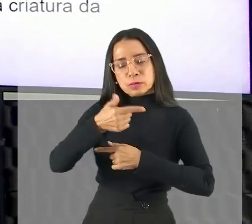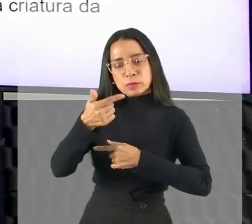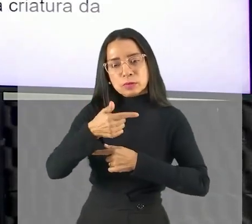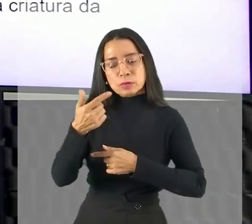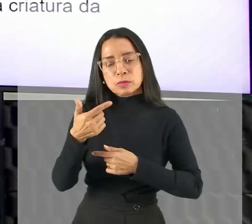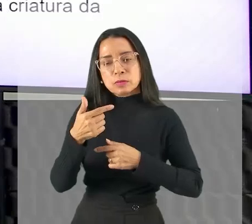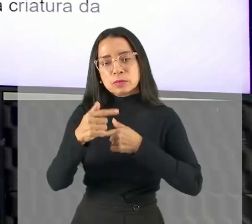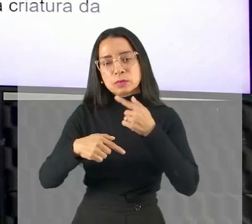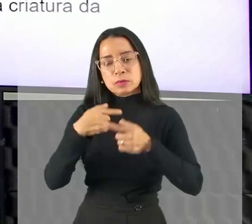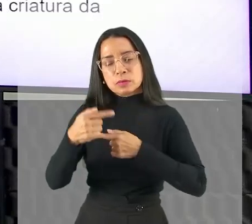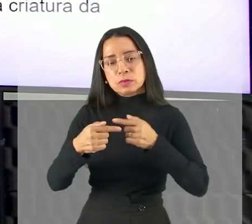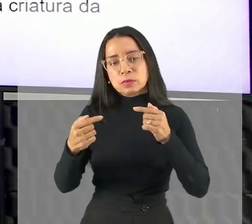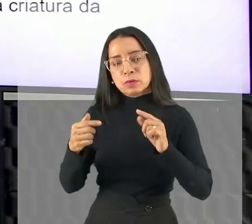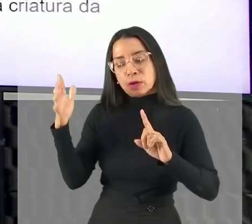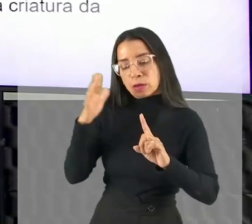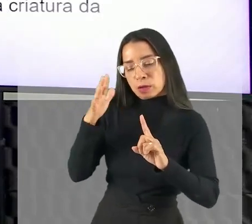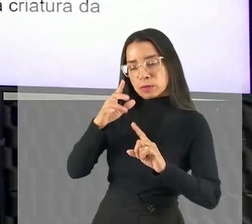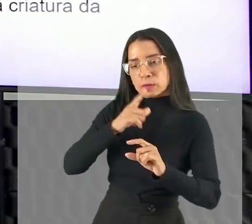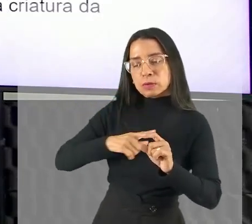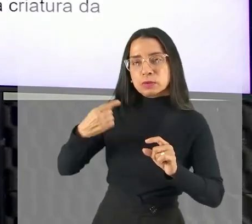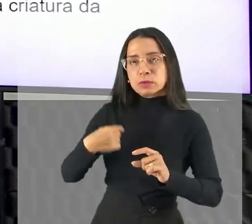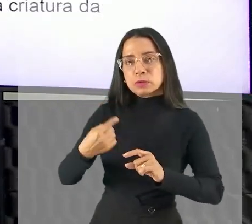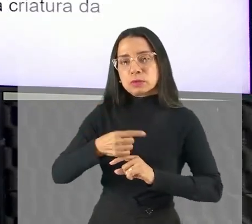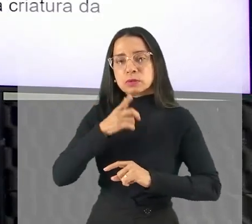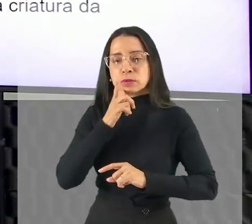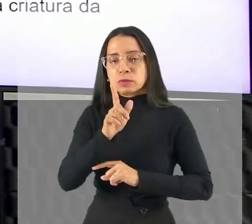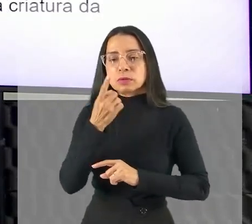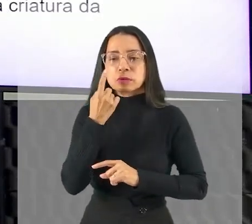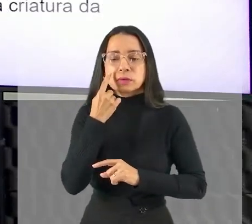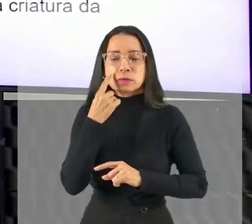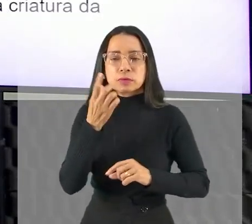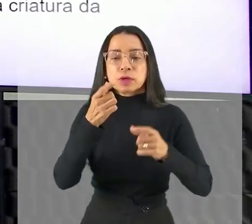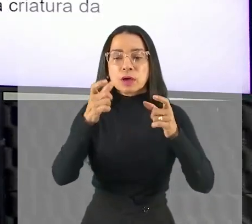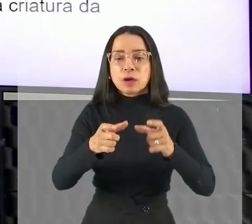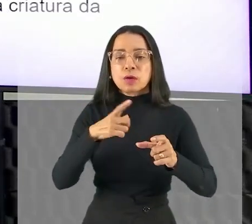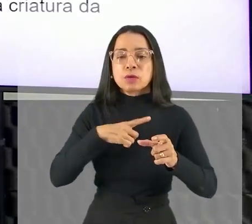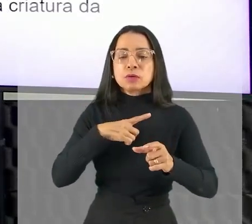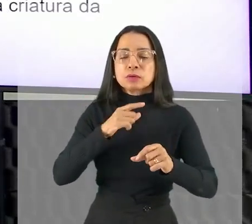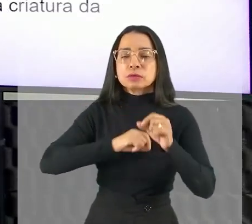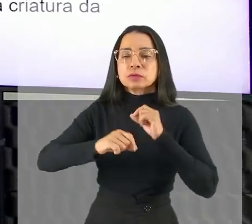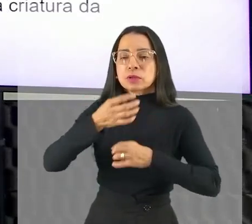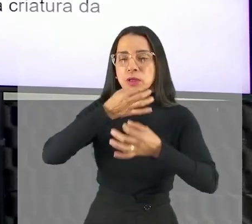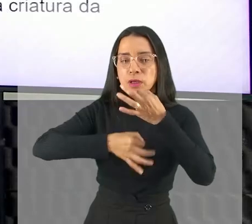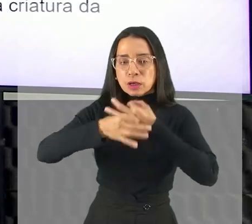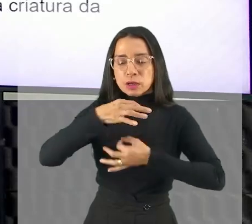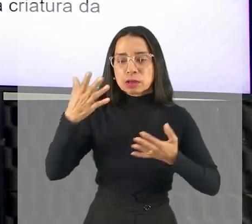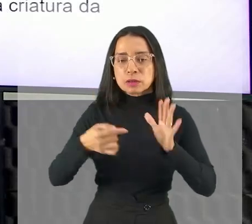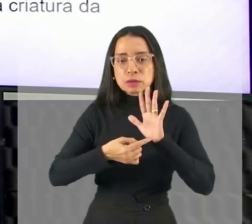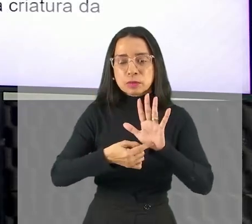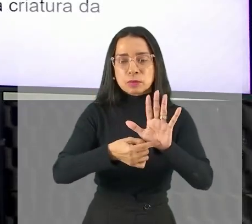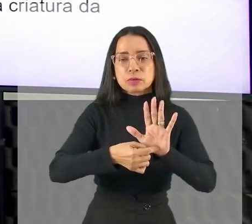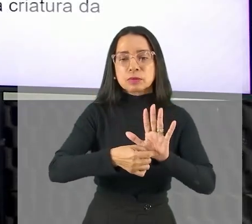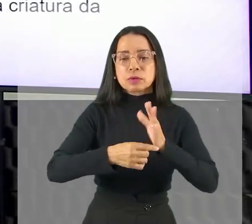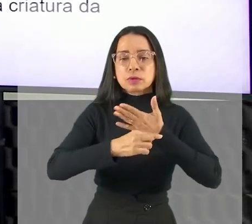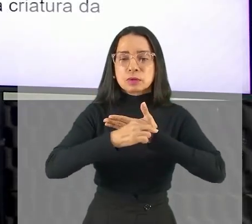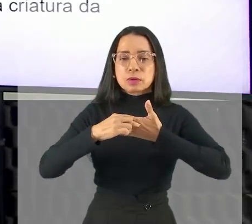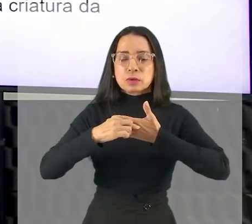isso vai influenciar para a gente conseguir buscar e verificar onde que está a crítica, né, apresentada pelo